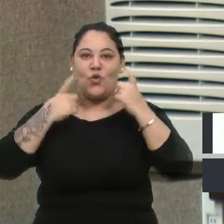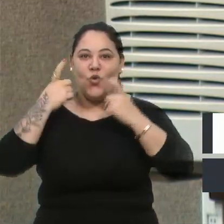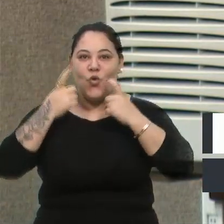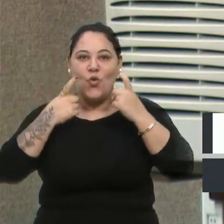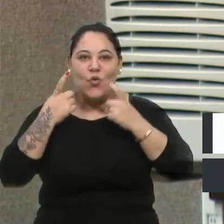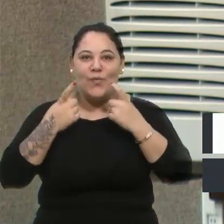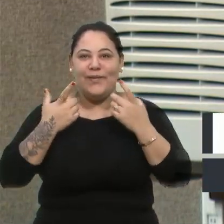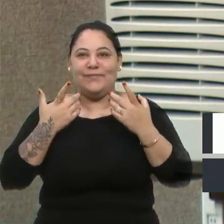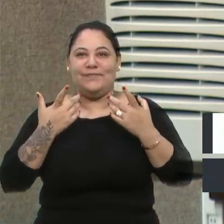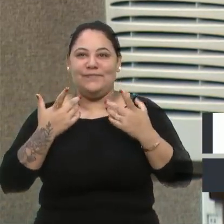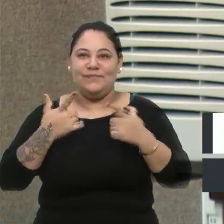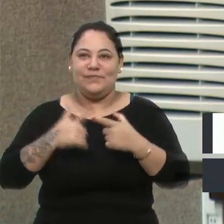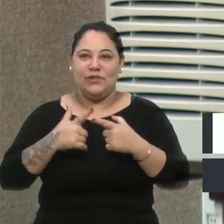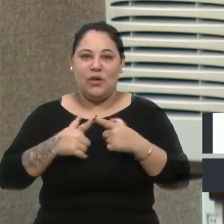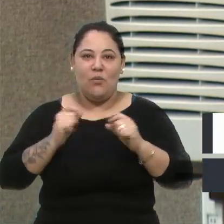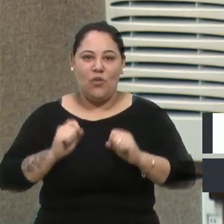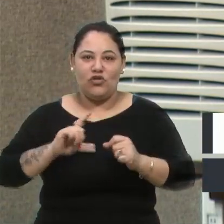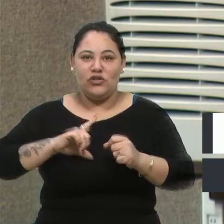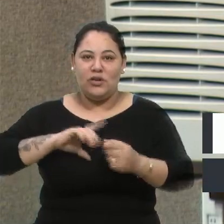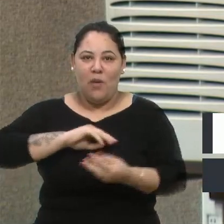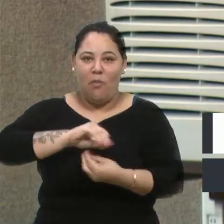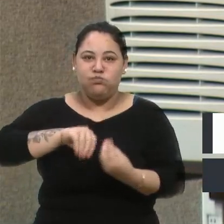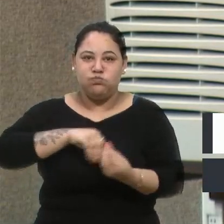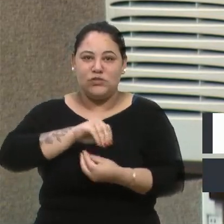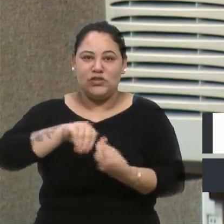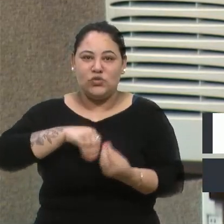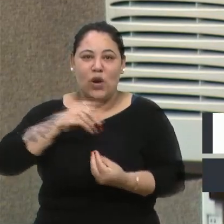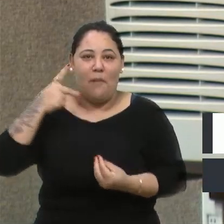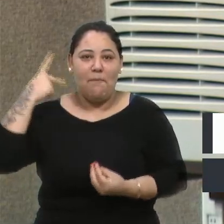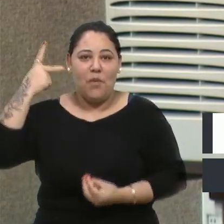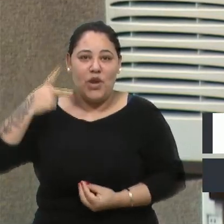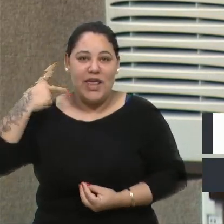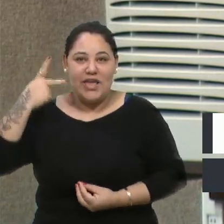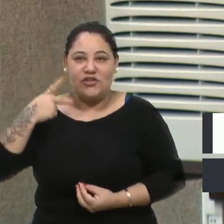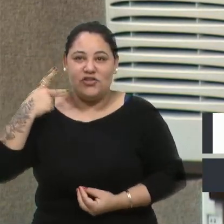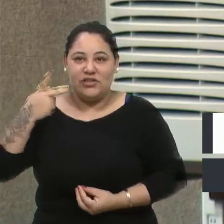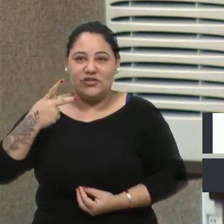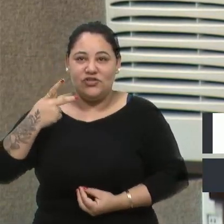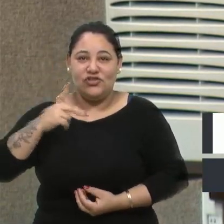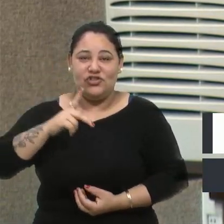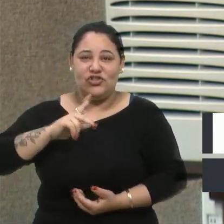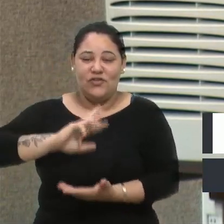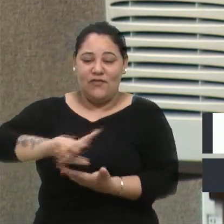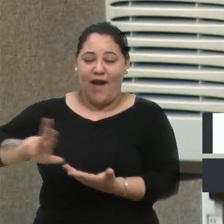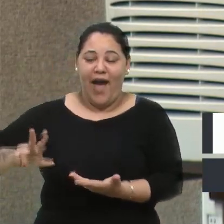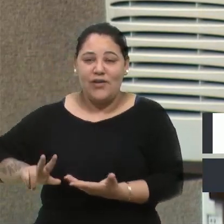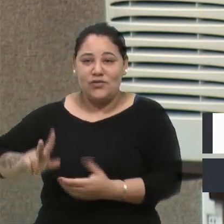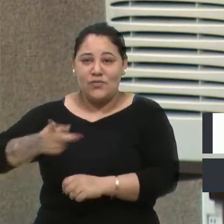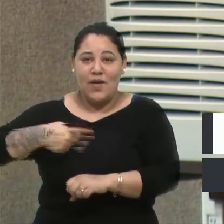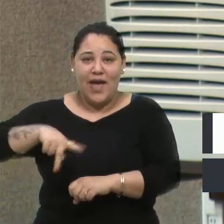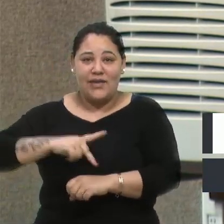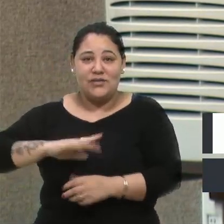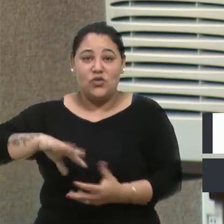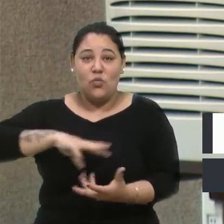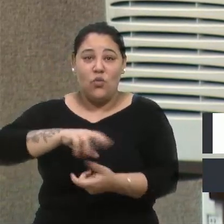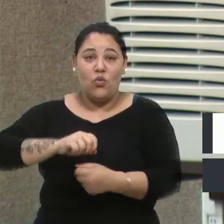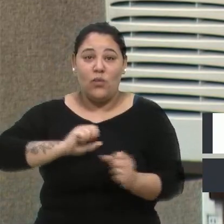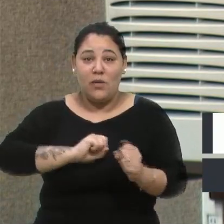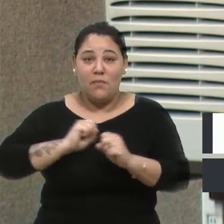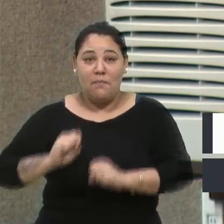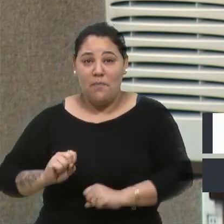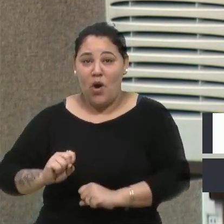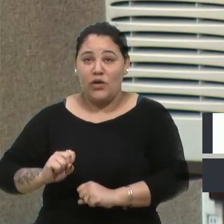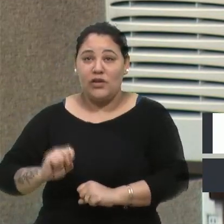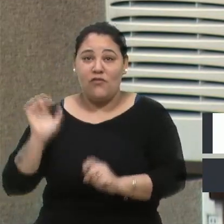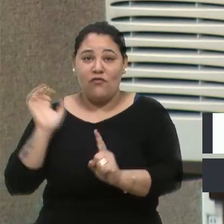uma possível polarização política também de grandes nações e de grandes potências mundiais que podem estar, eventualmente,